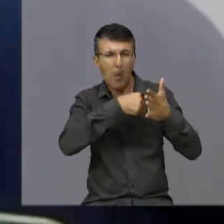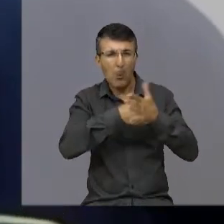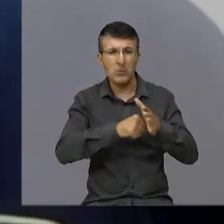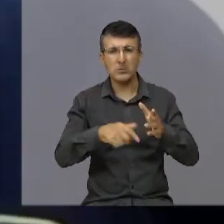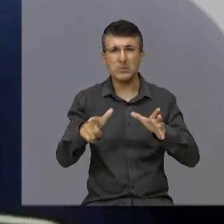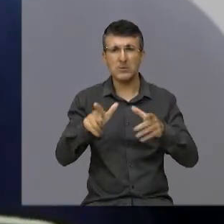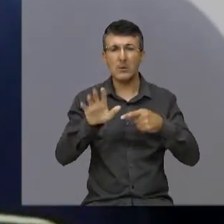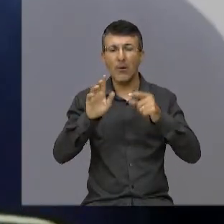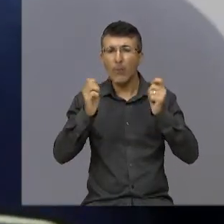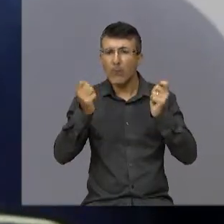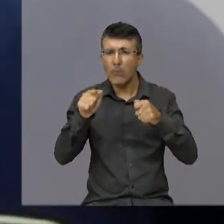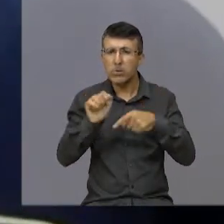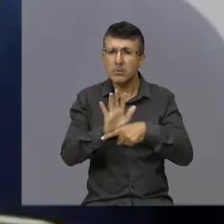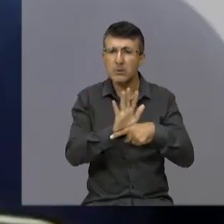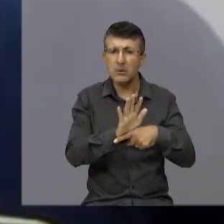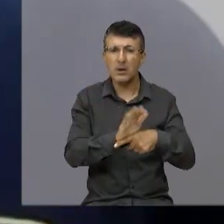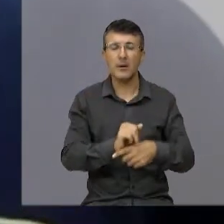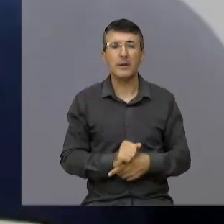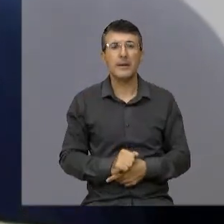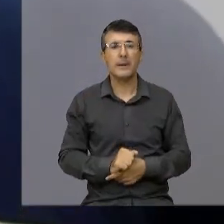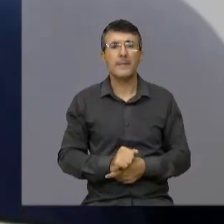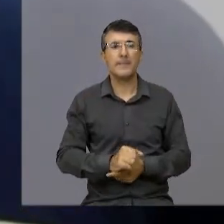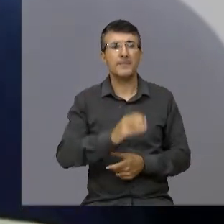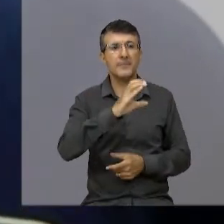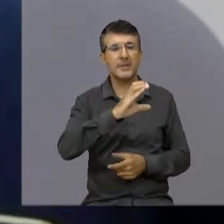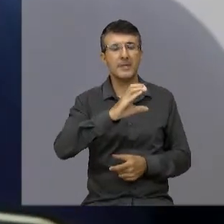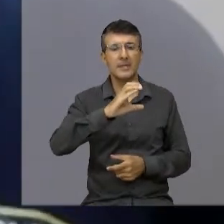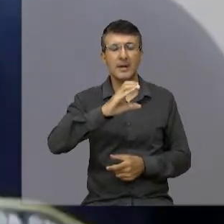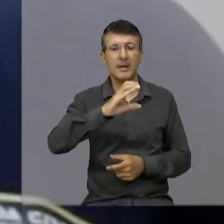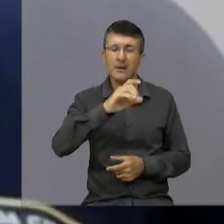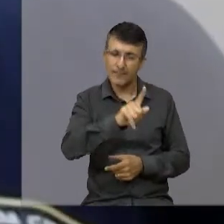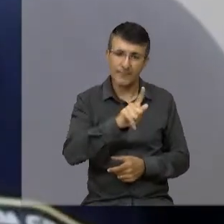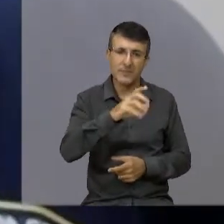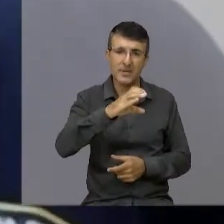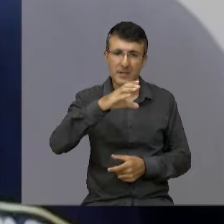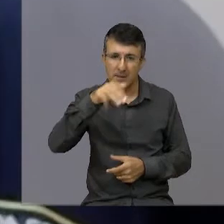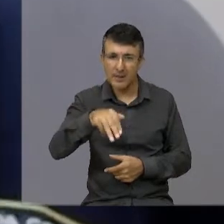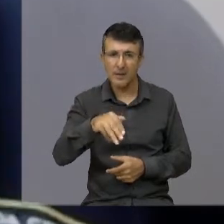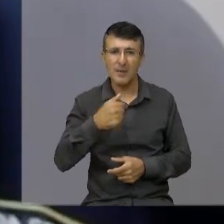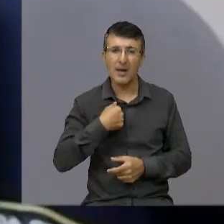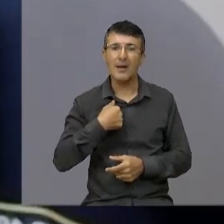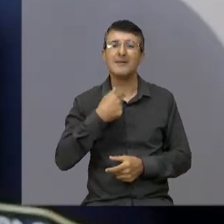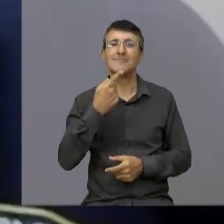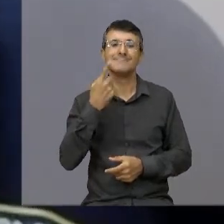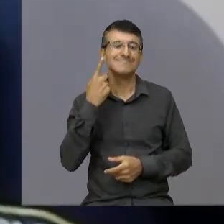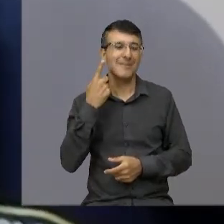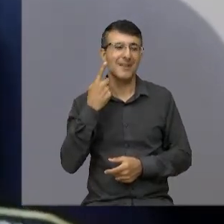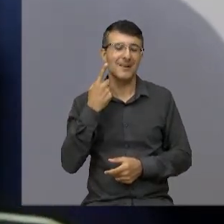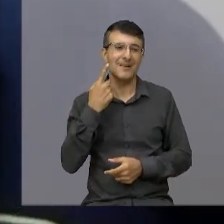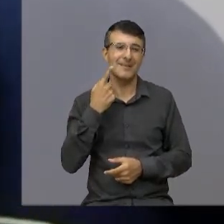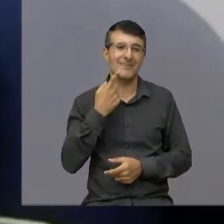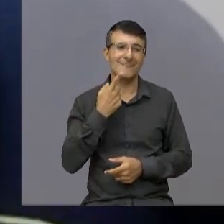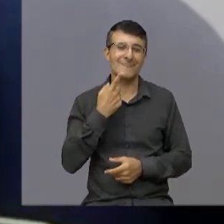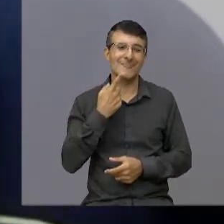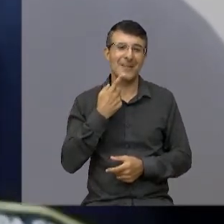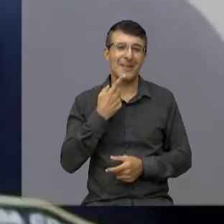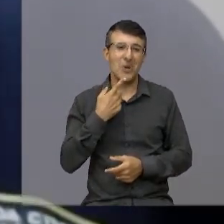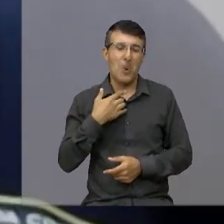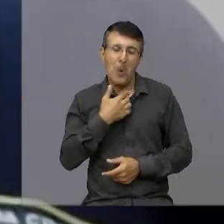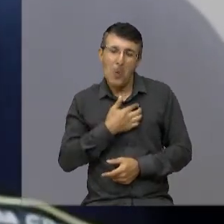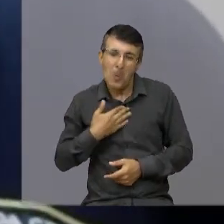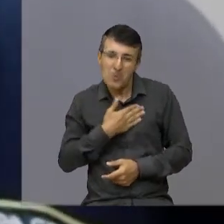Civil Municipal, é um prazer servir a população de São José. Falando um pouco de mulher aqui, como a doutora